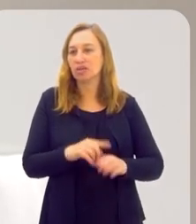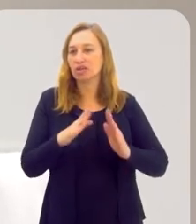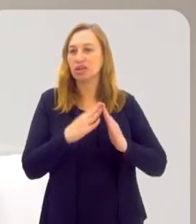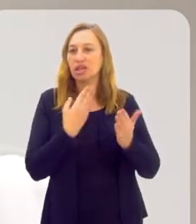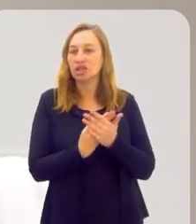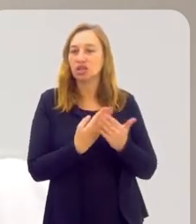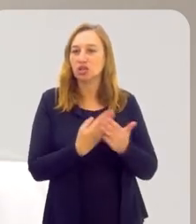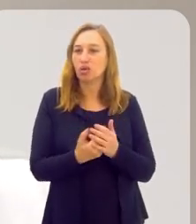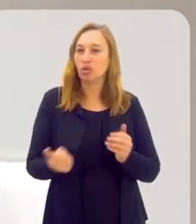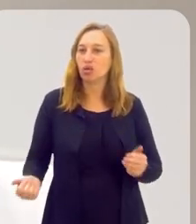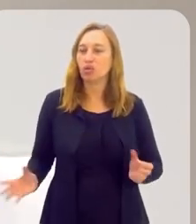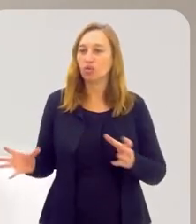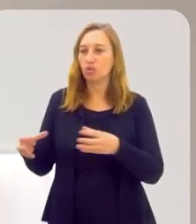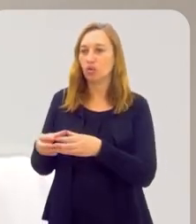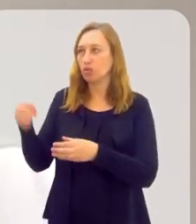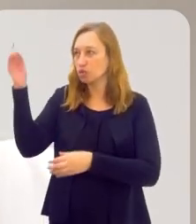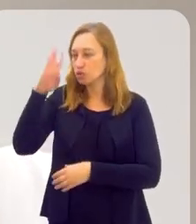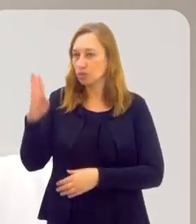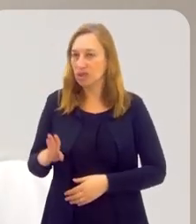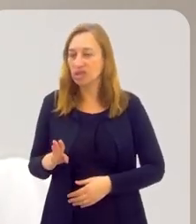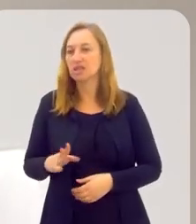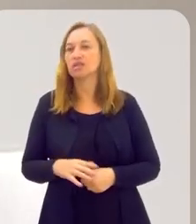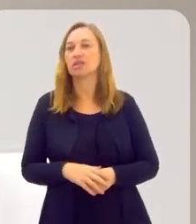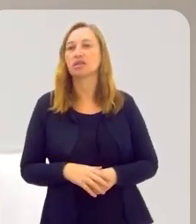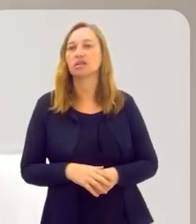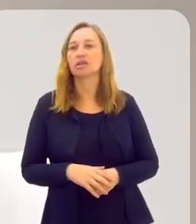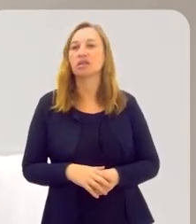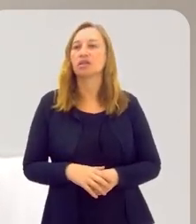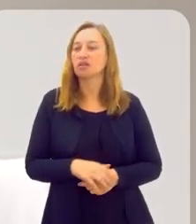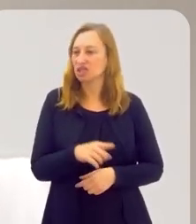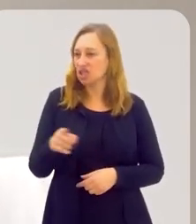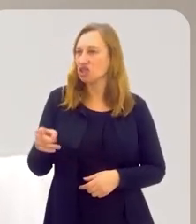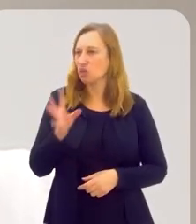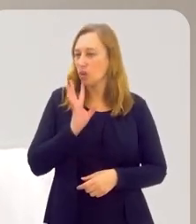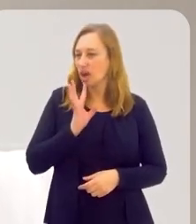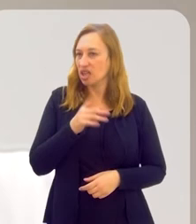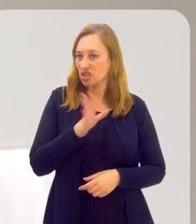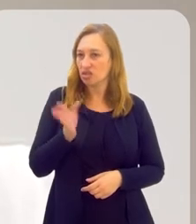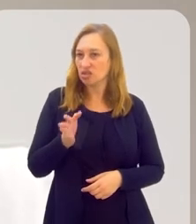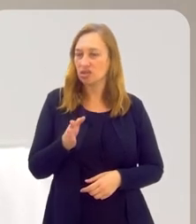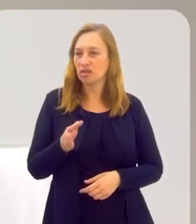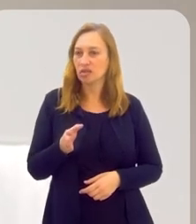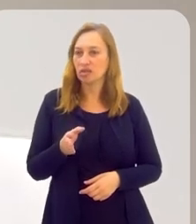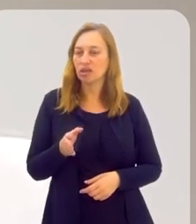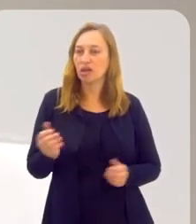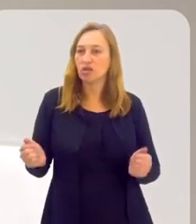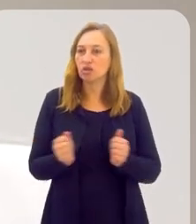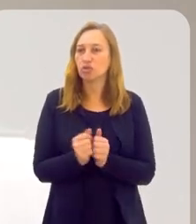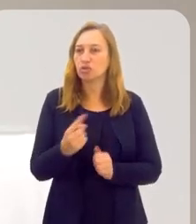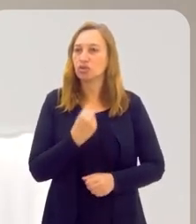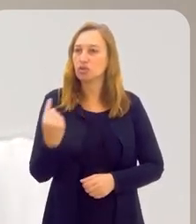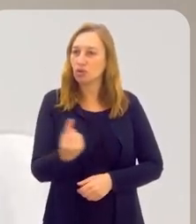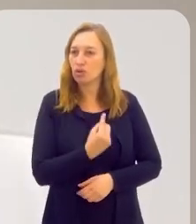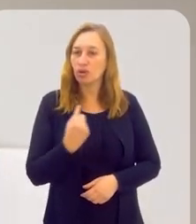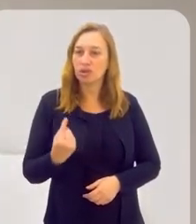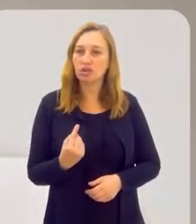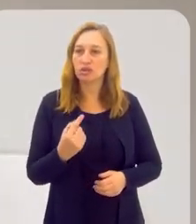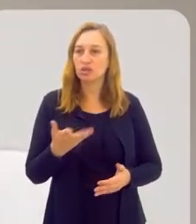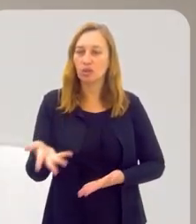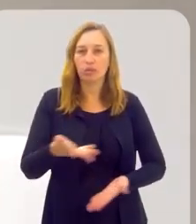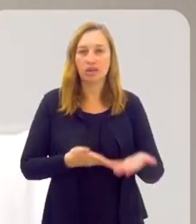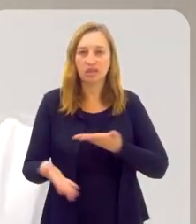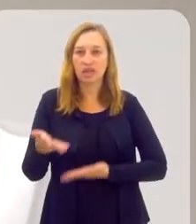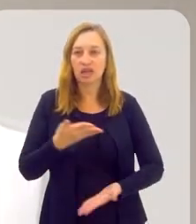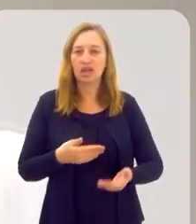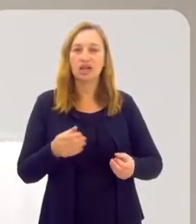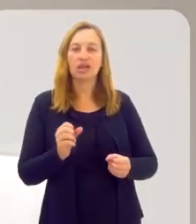uma comitiva do Brasil, do Instituto Incluir, que vocês devem conhecer, e que esteve connosco a partilhar aquilo que